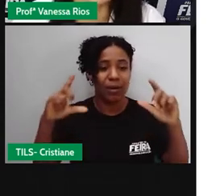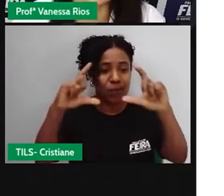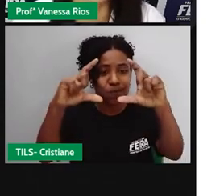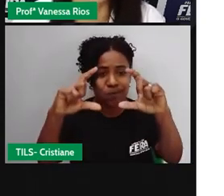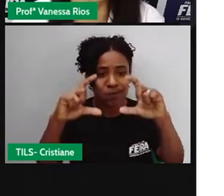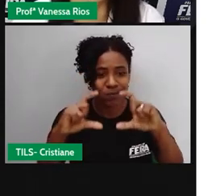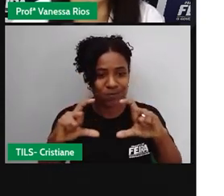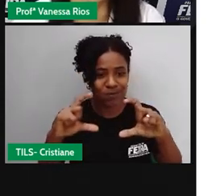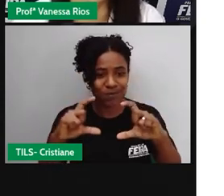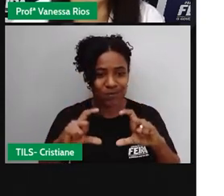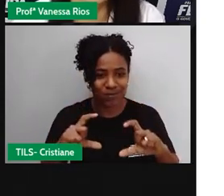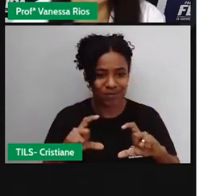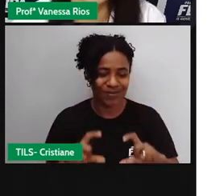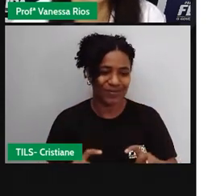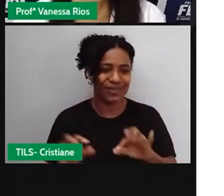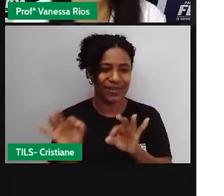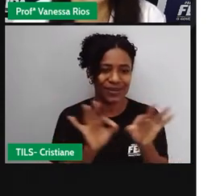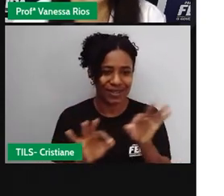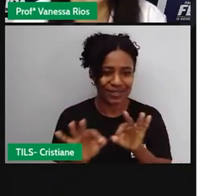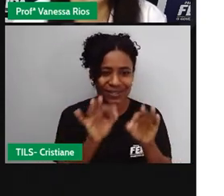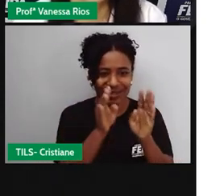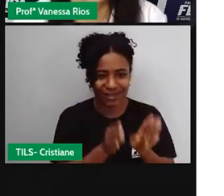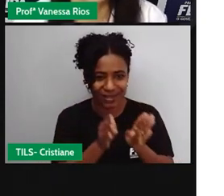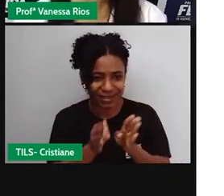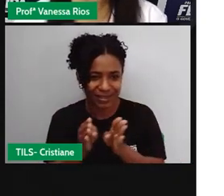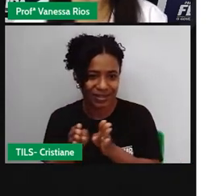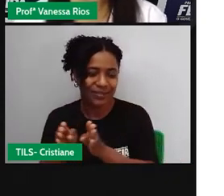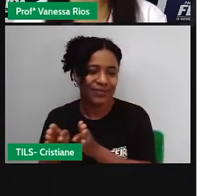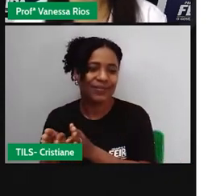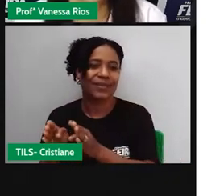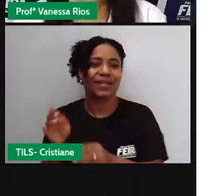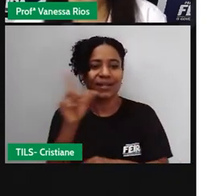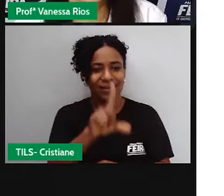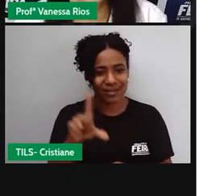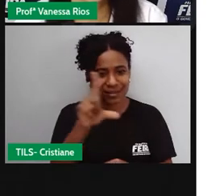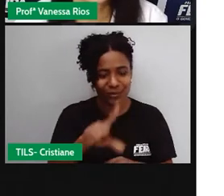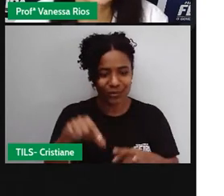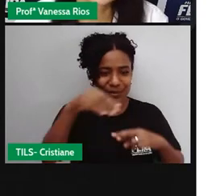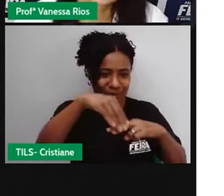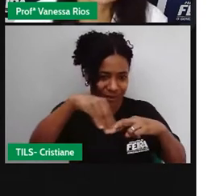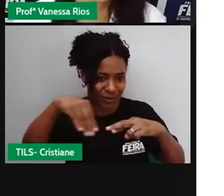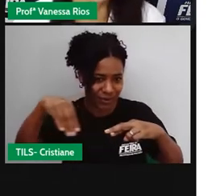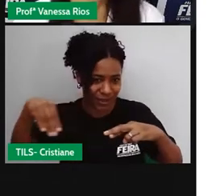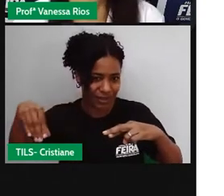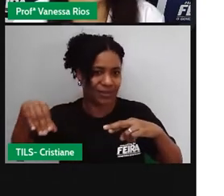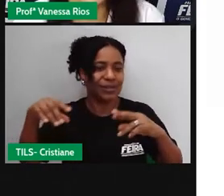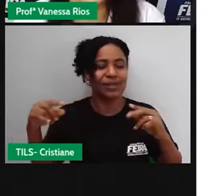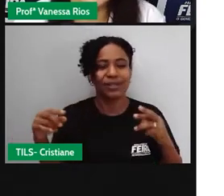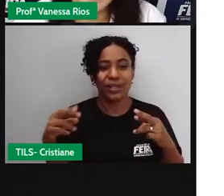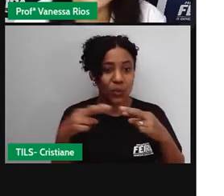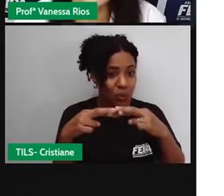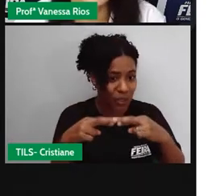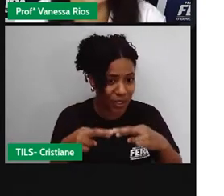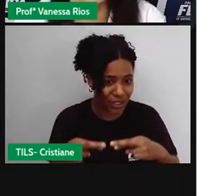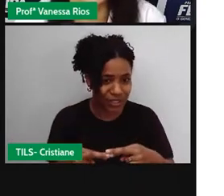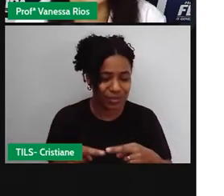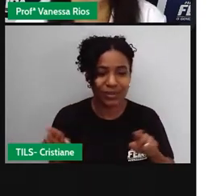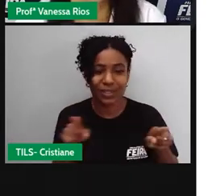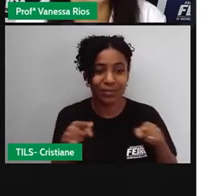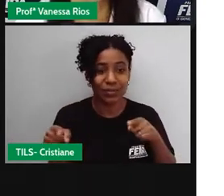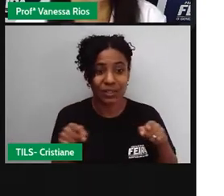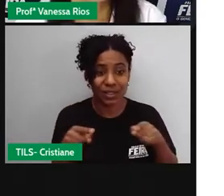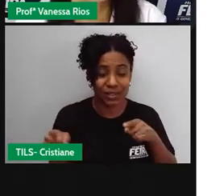na literatura do cordel, faz com que esse tipo de texto tenha um ritmo, tenha musicalidade, né? Tenha